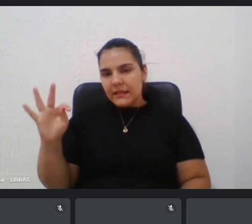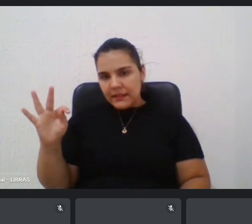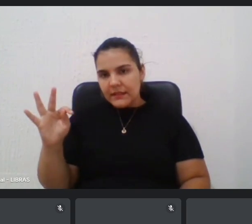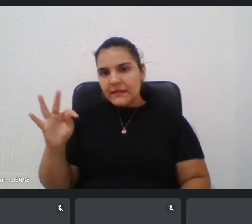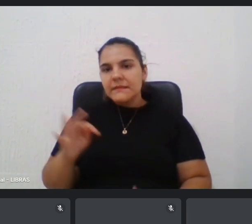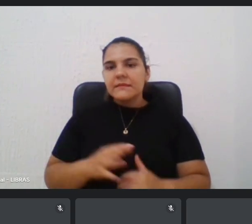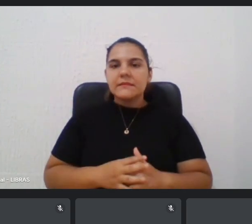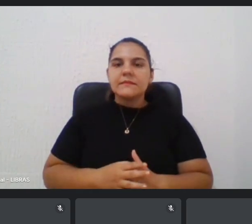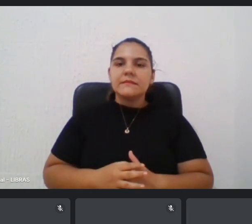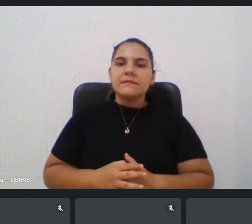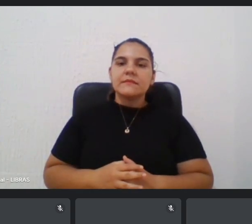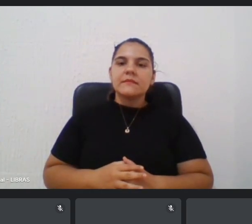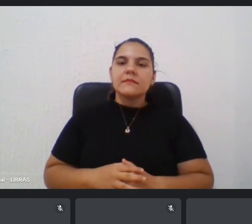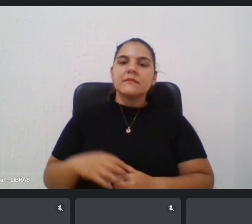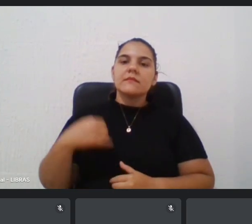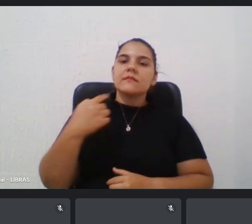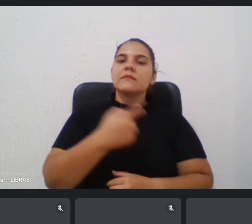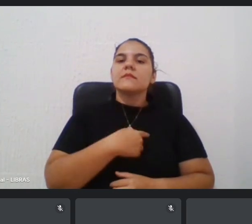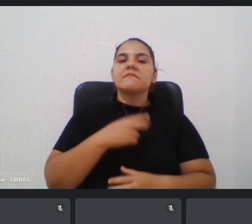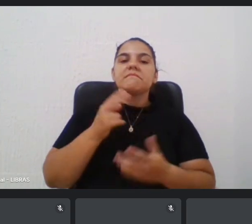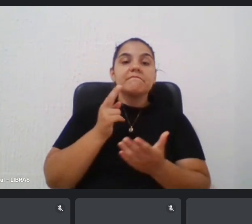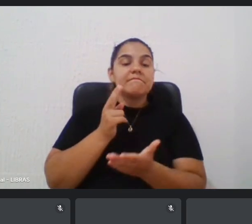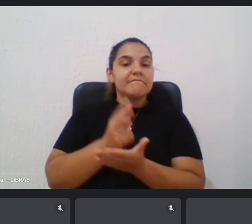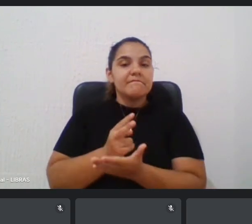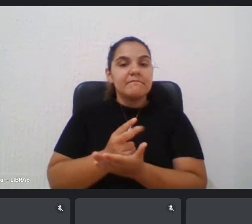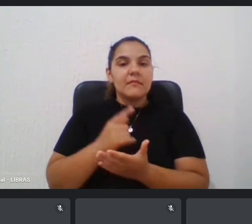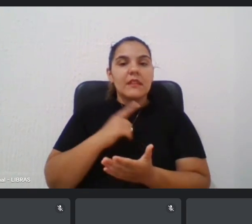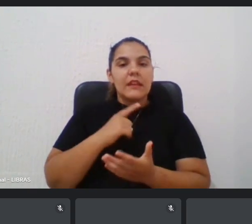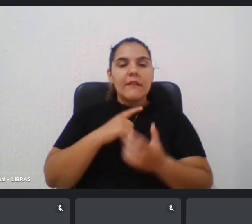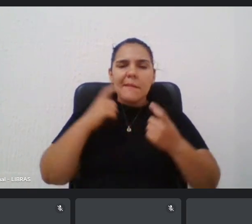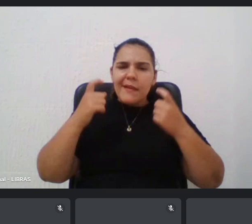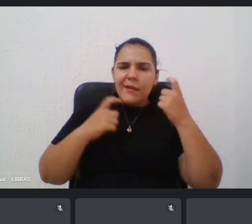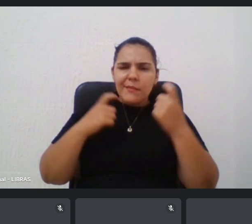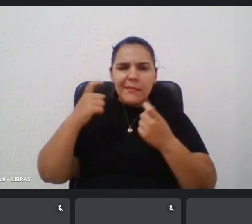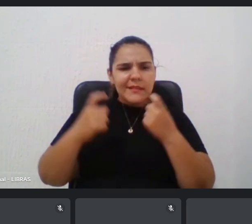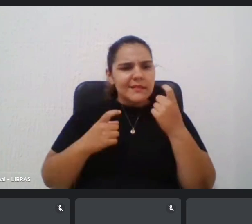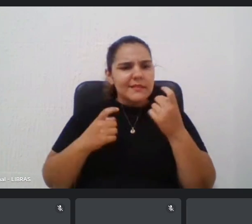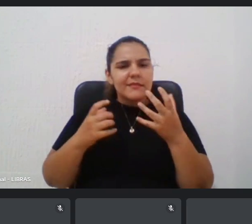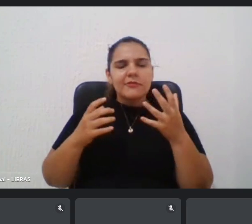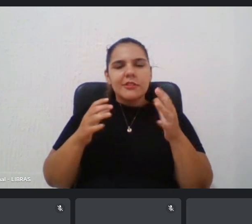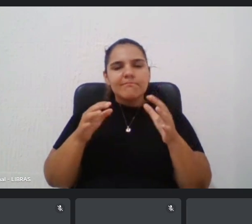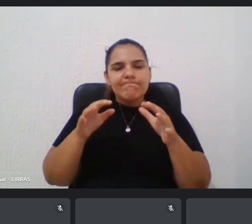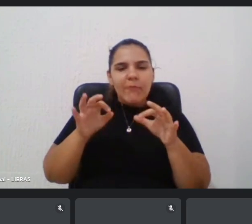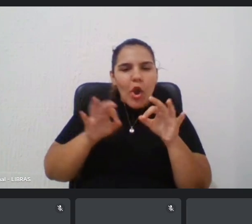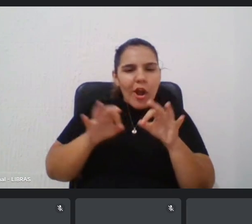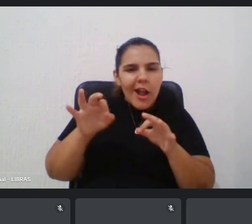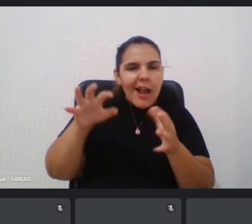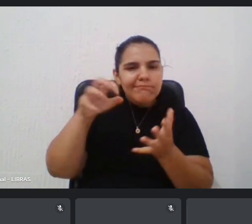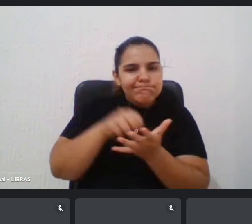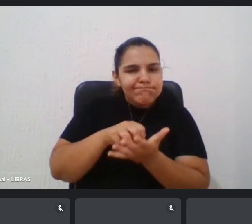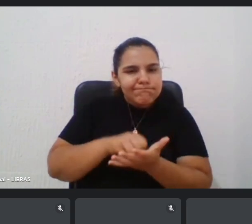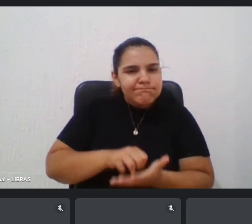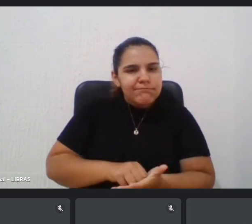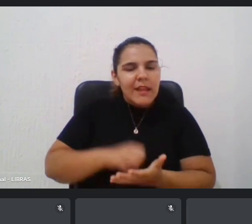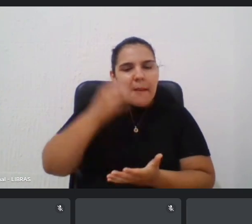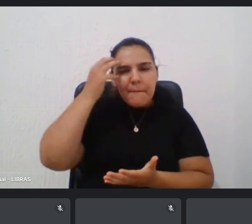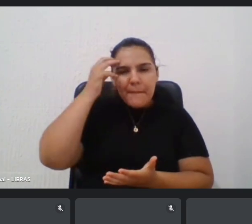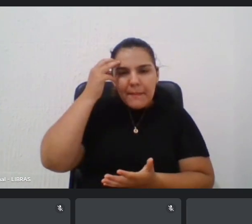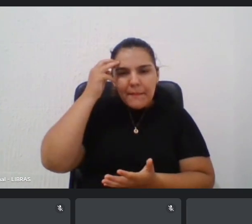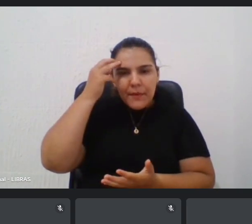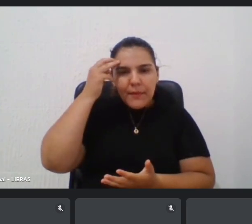A gente sempre teve esse trabalho de guardar, na verdade, a memória, a memória mais popular, a memória mais